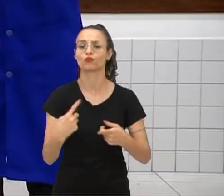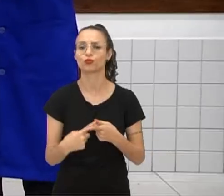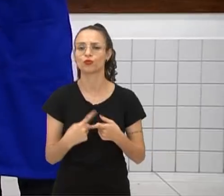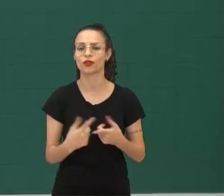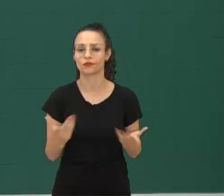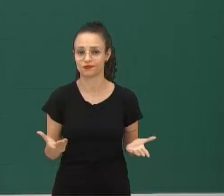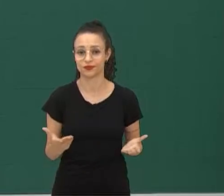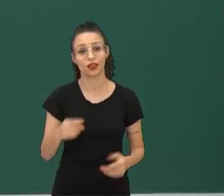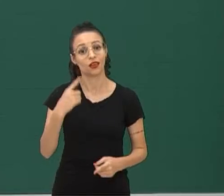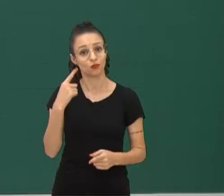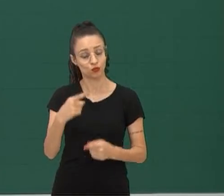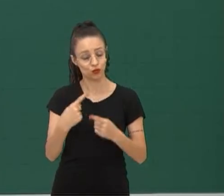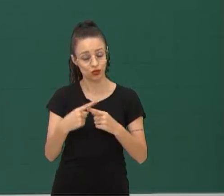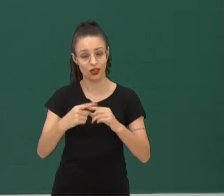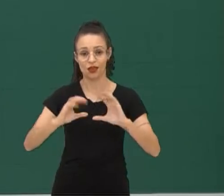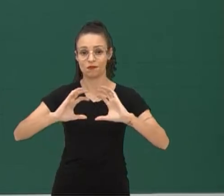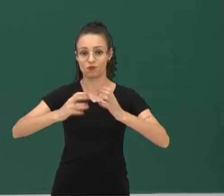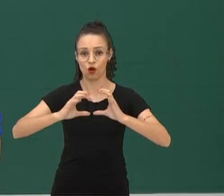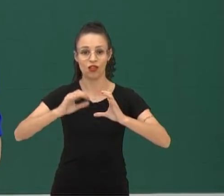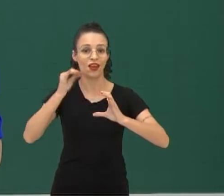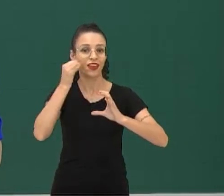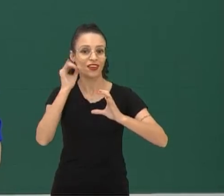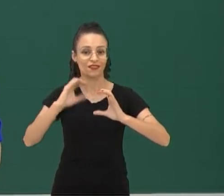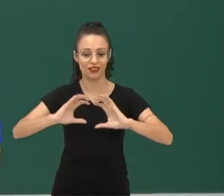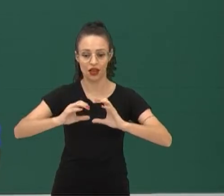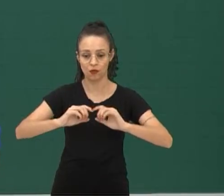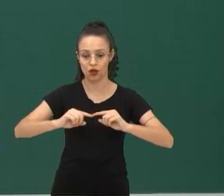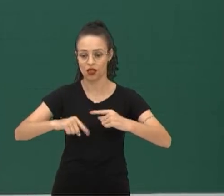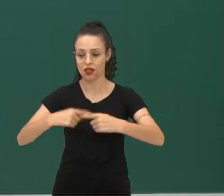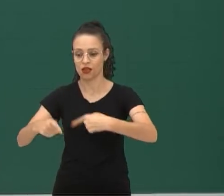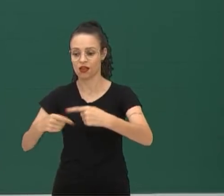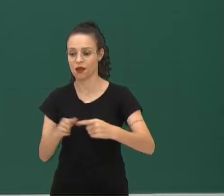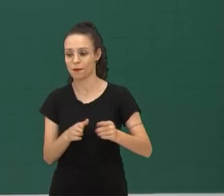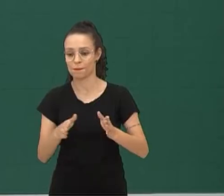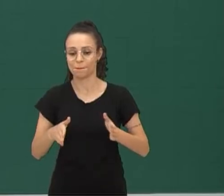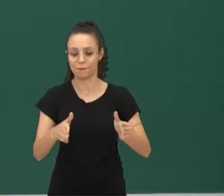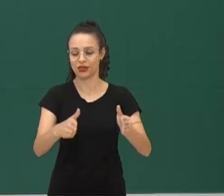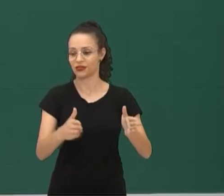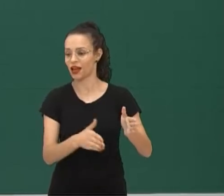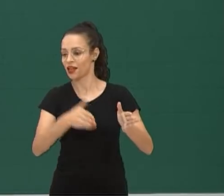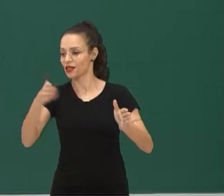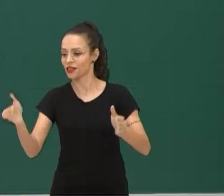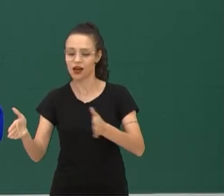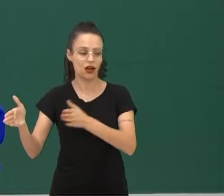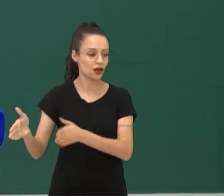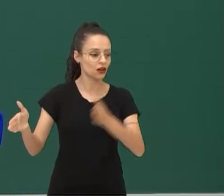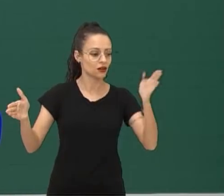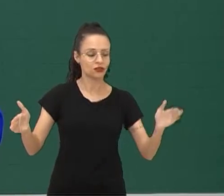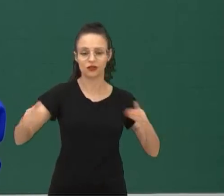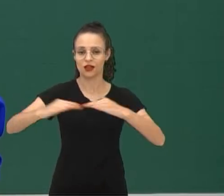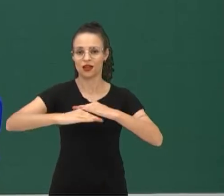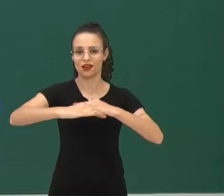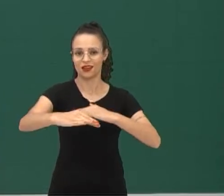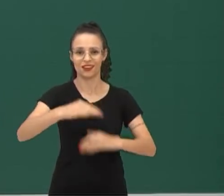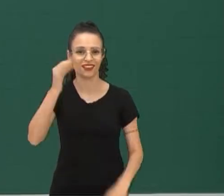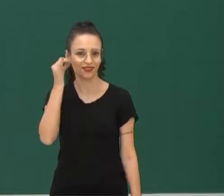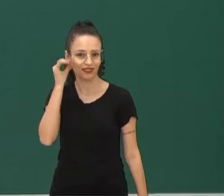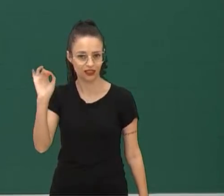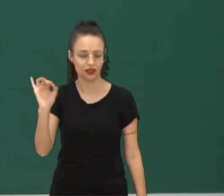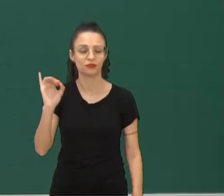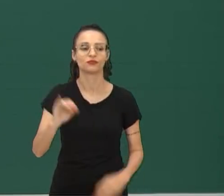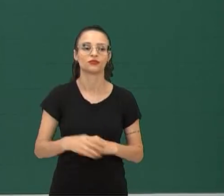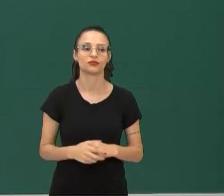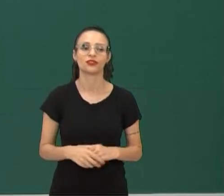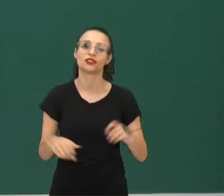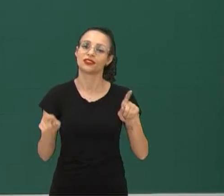existem para que a bola não passe para a pista do lado, né? Para que não invada a pista ao lado,